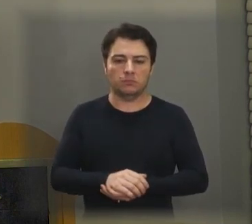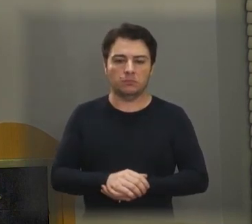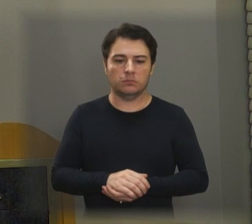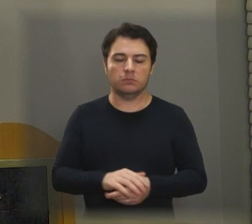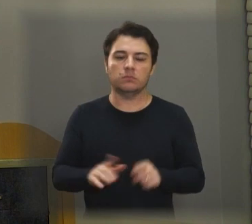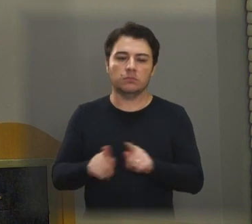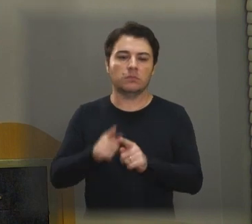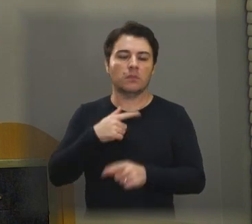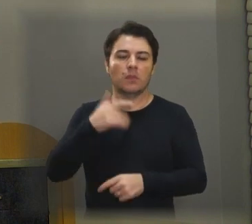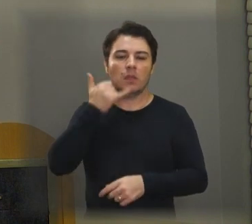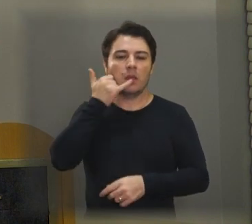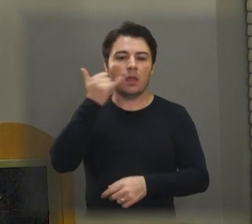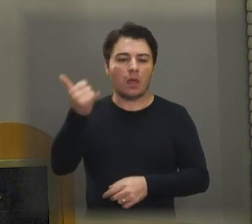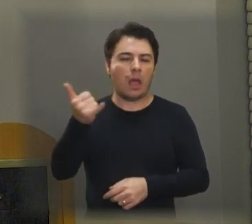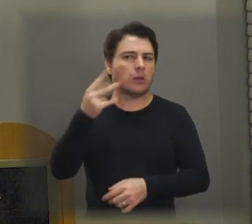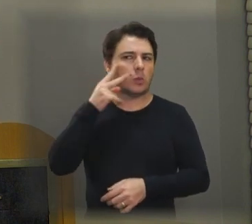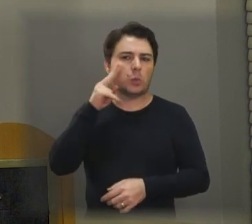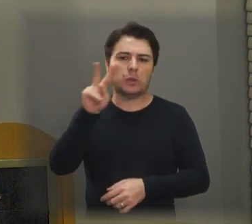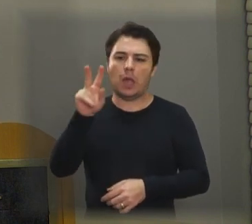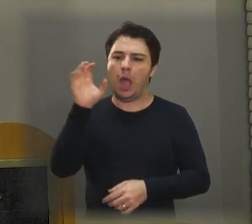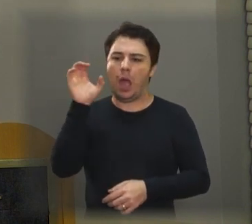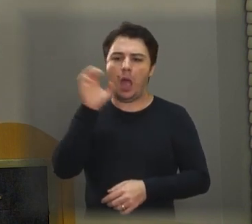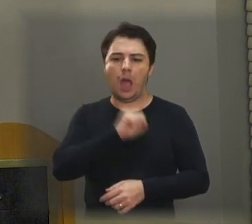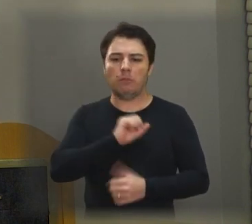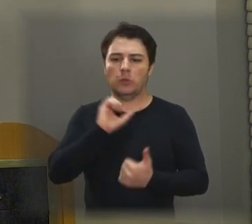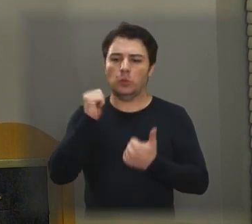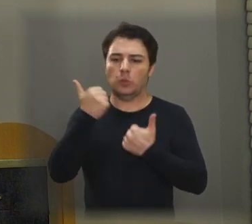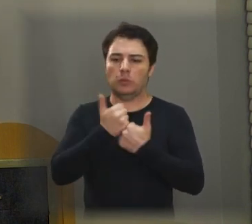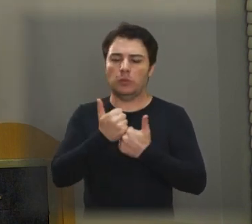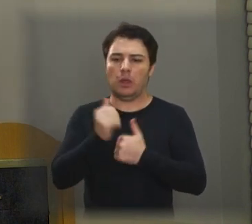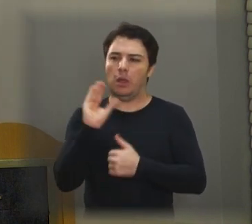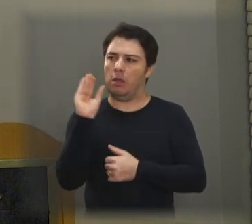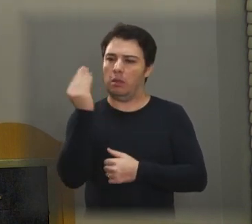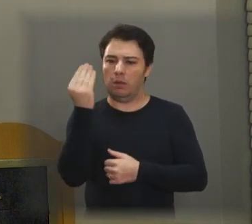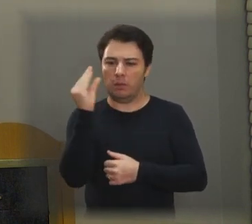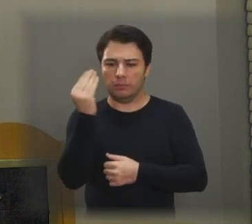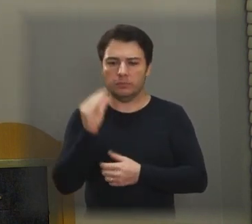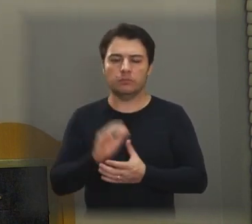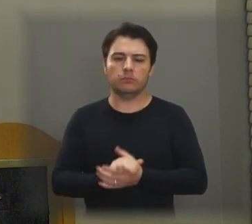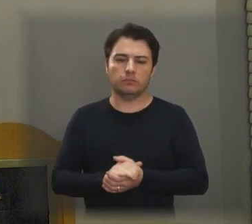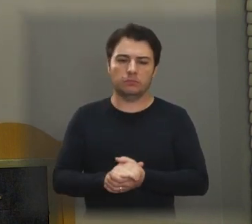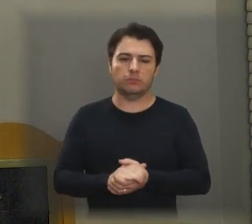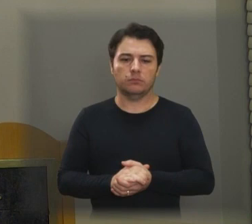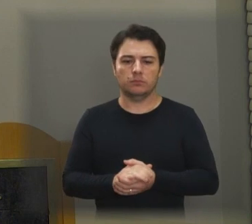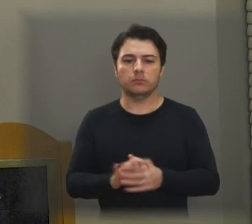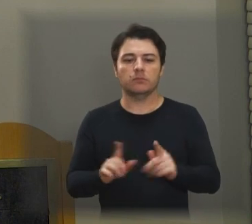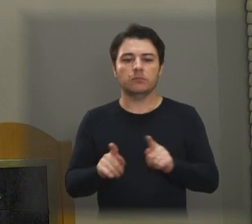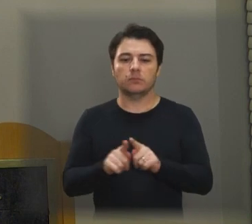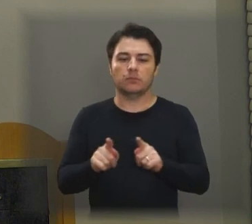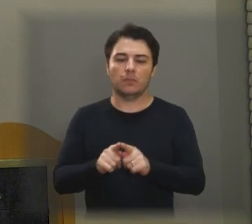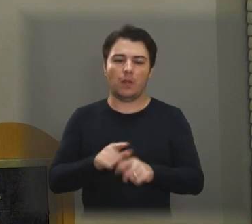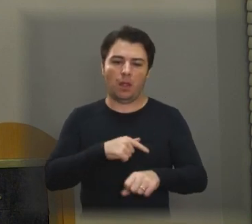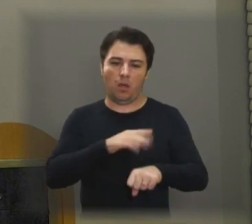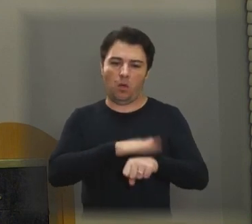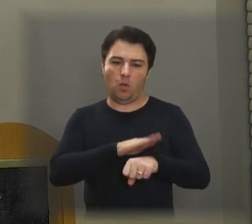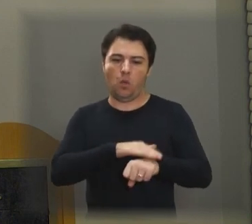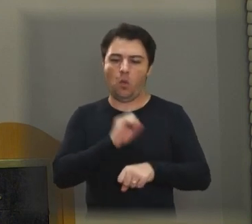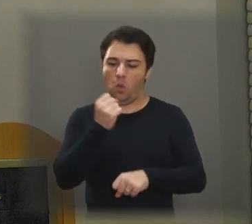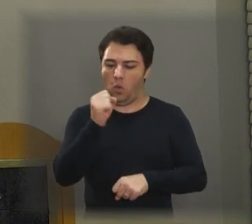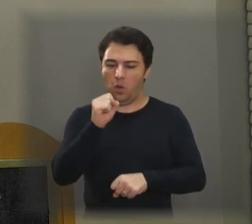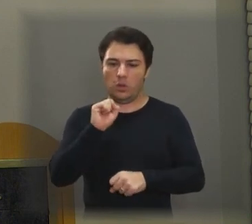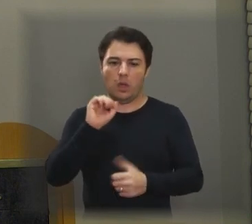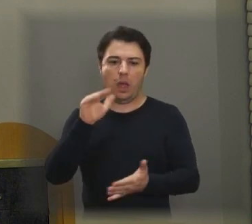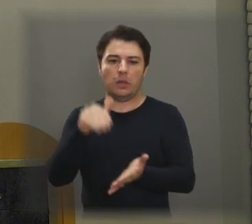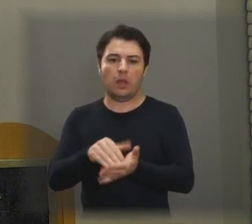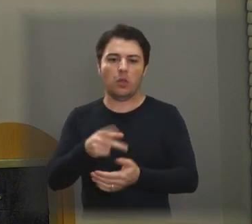todas Que Nós ligamos lá no máximo dois dias está sendo substituído lâmpadas melhorou que também tem contrabando das 8 às duas da manhã